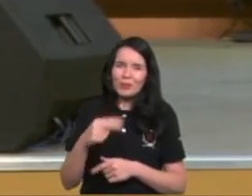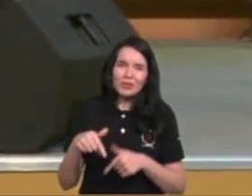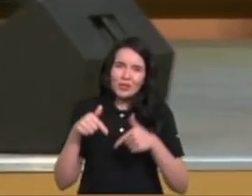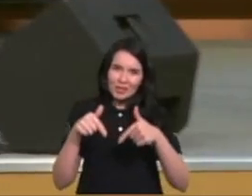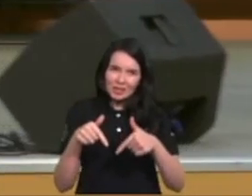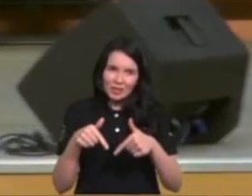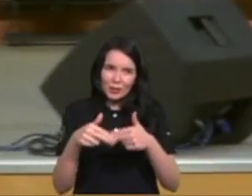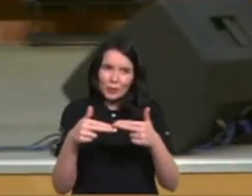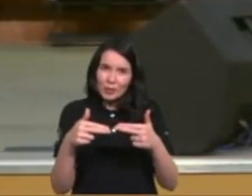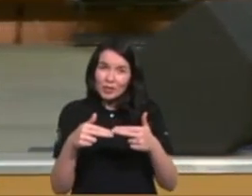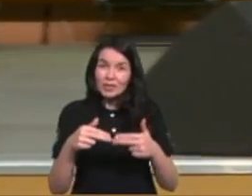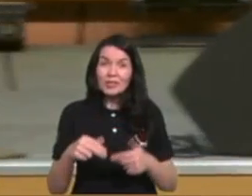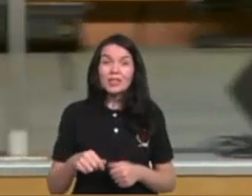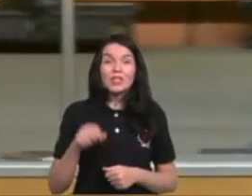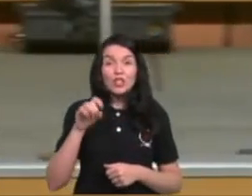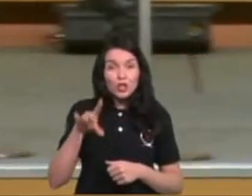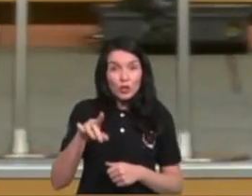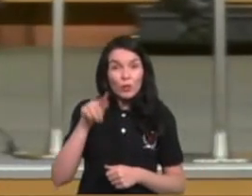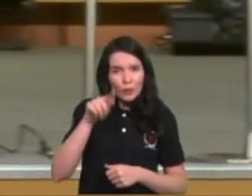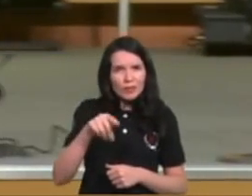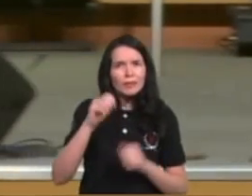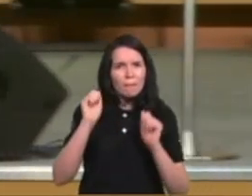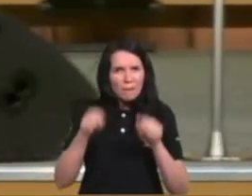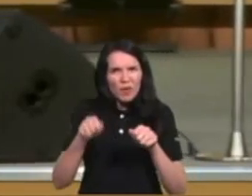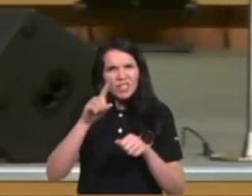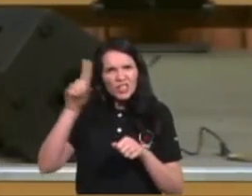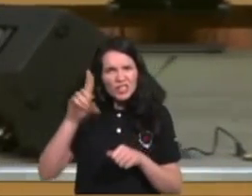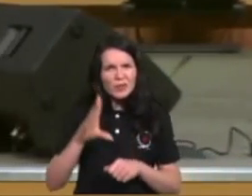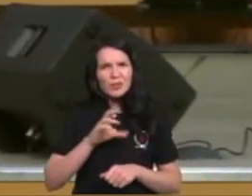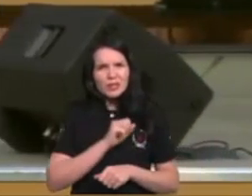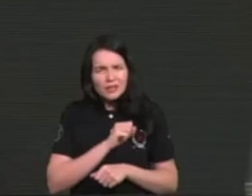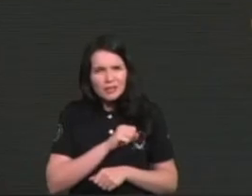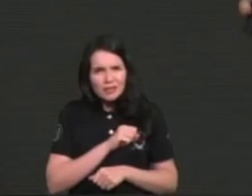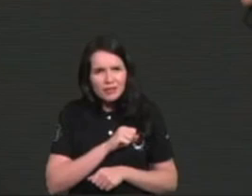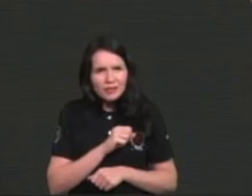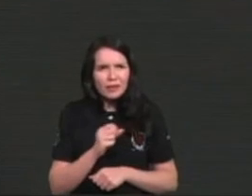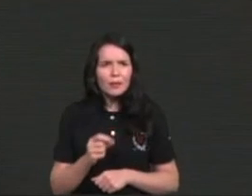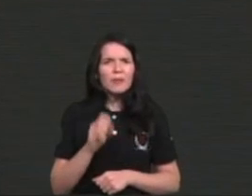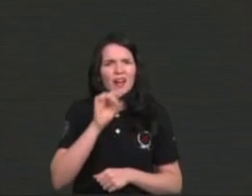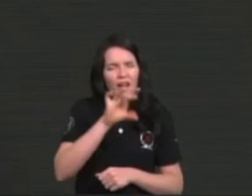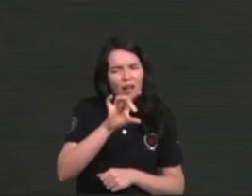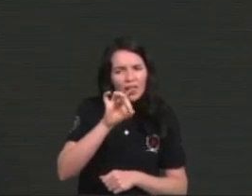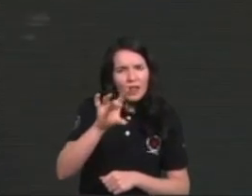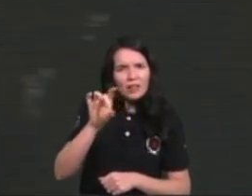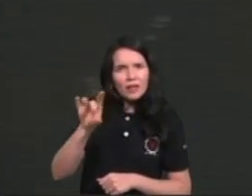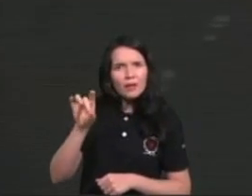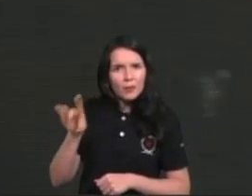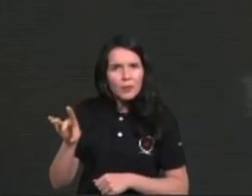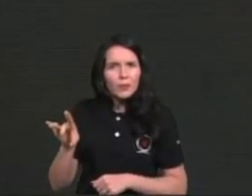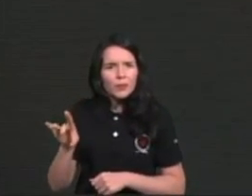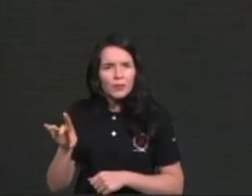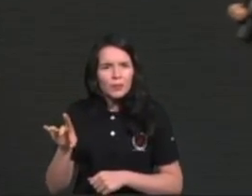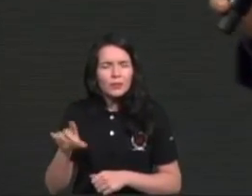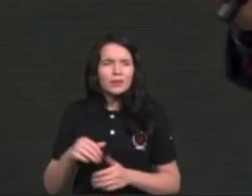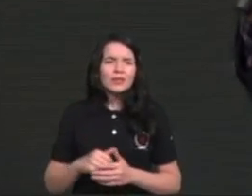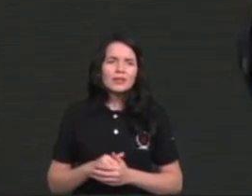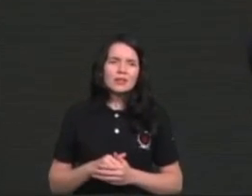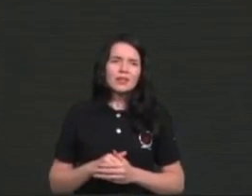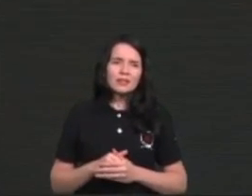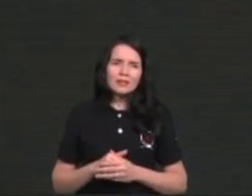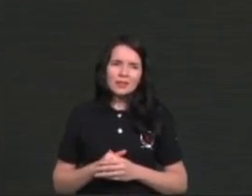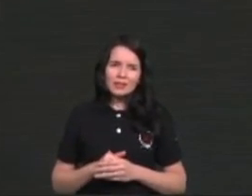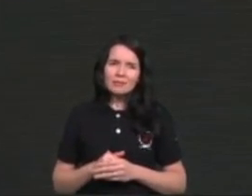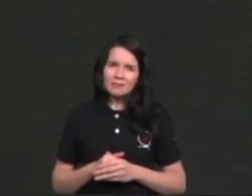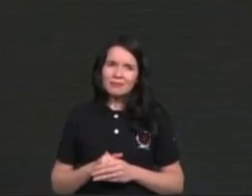que só você pode o Deus ama individualidade é cada um que vai dar conta só dá conta